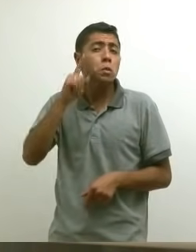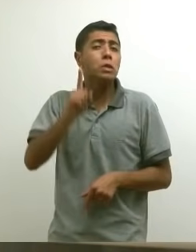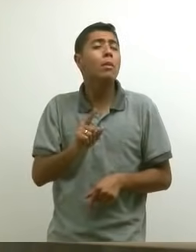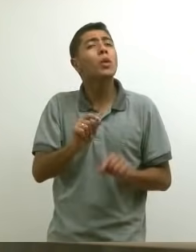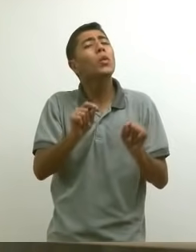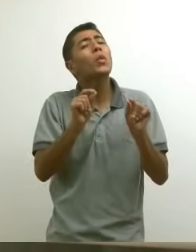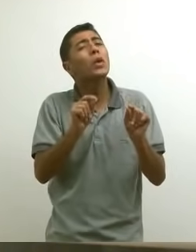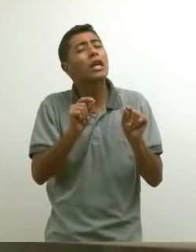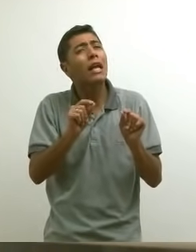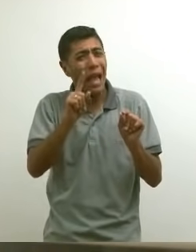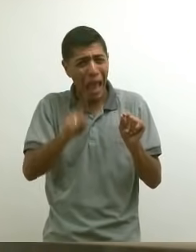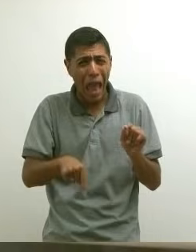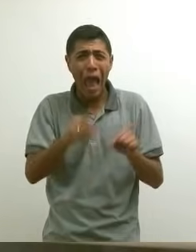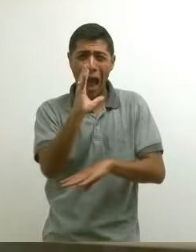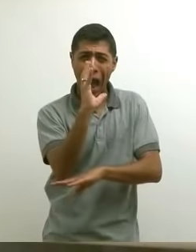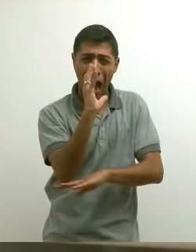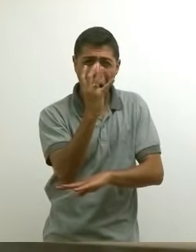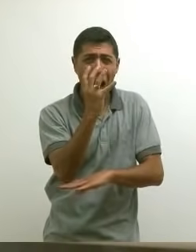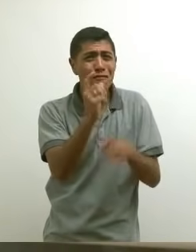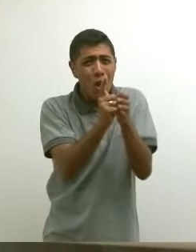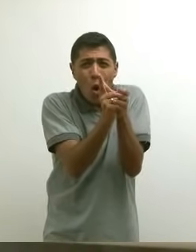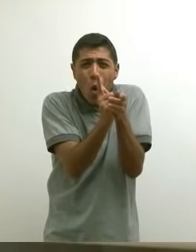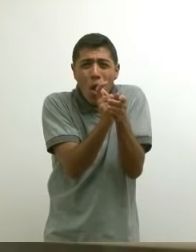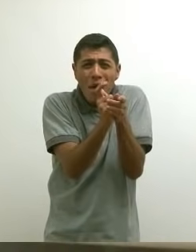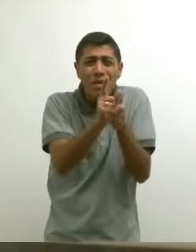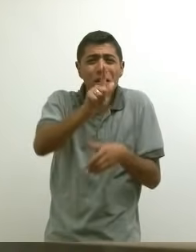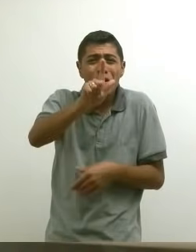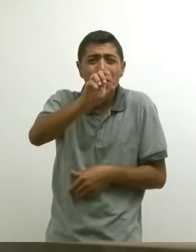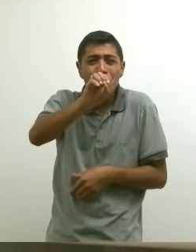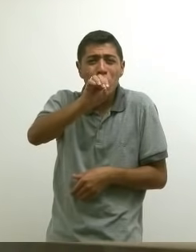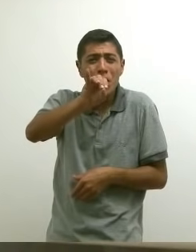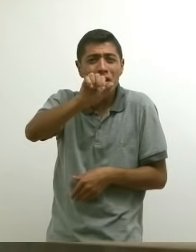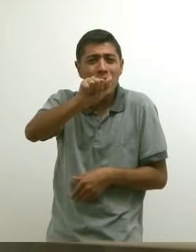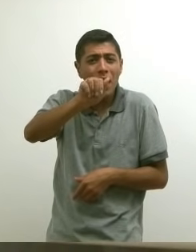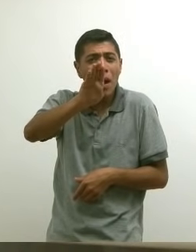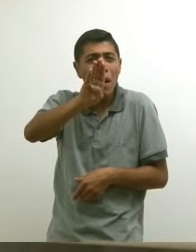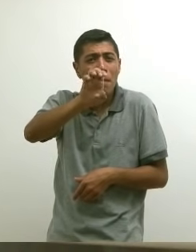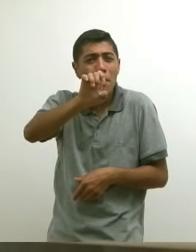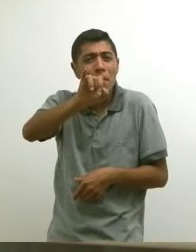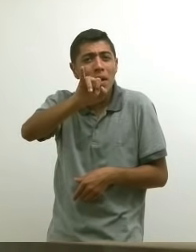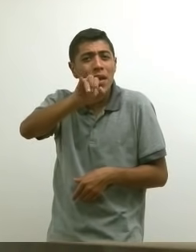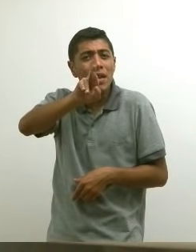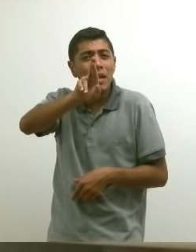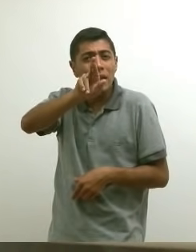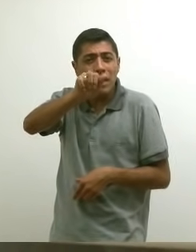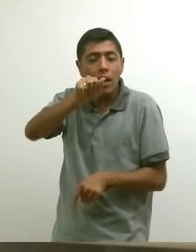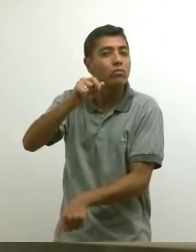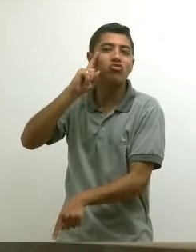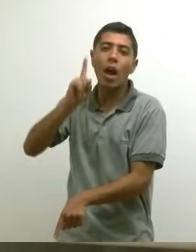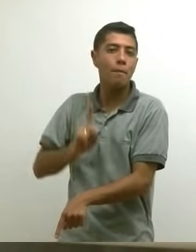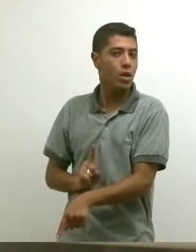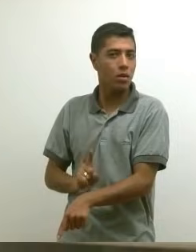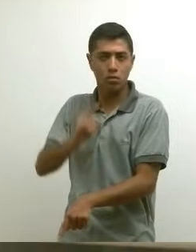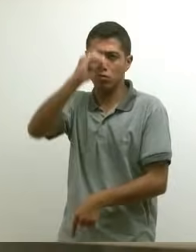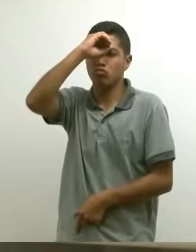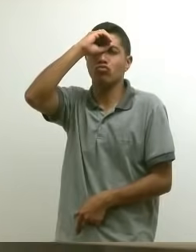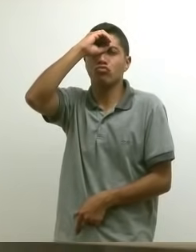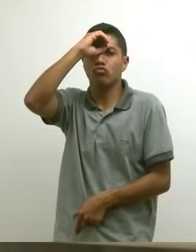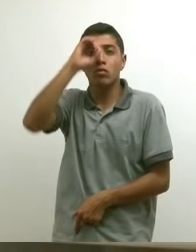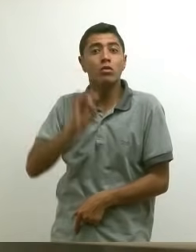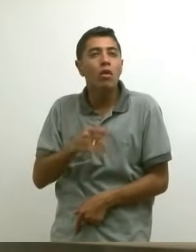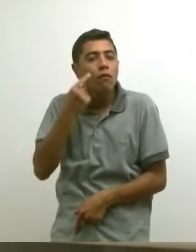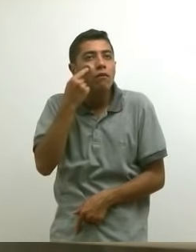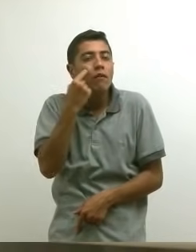alguém falar para ela isso é uma goiabeira a segunda goiabeira não vai mais perceber direito porque ela vai perceber o